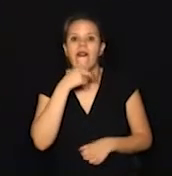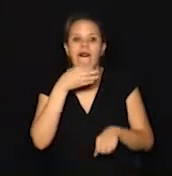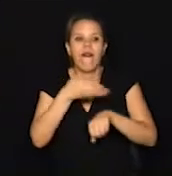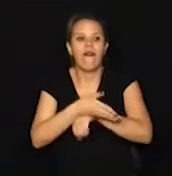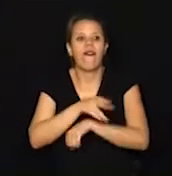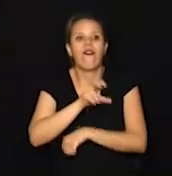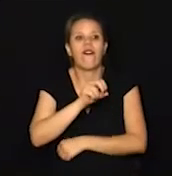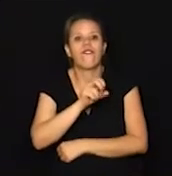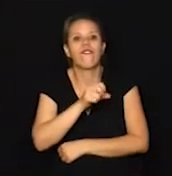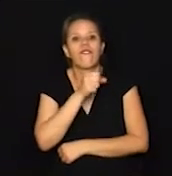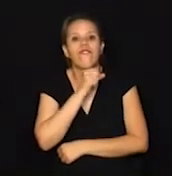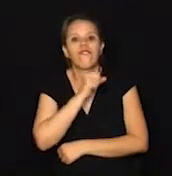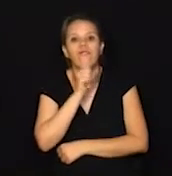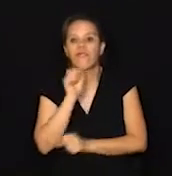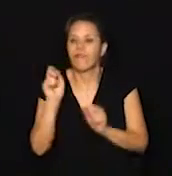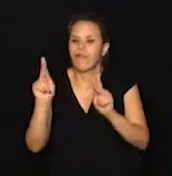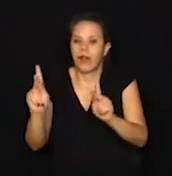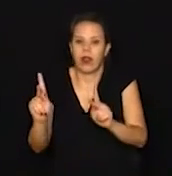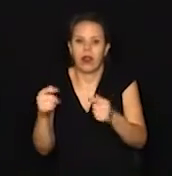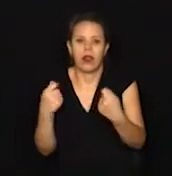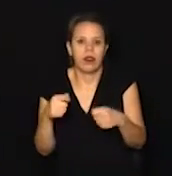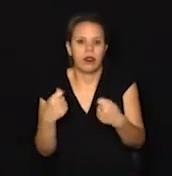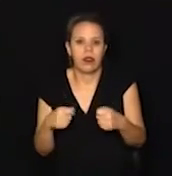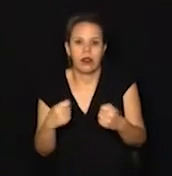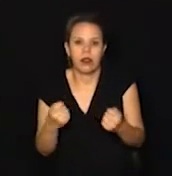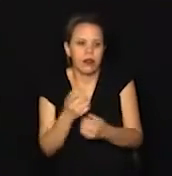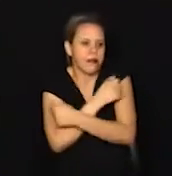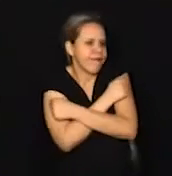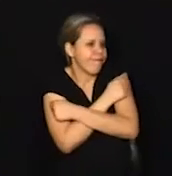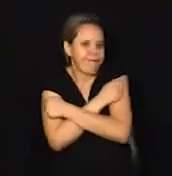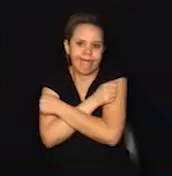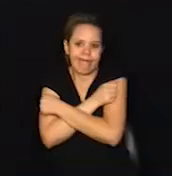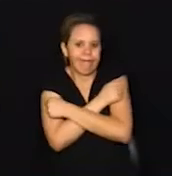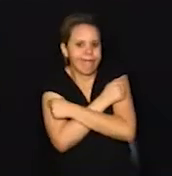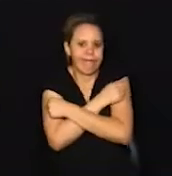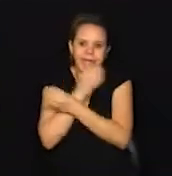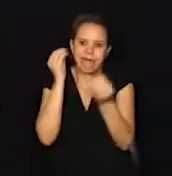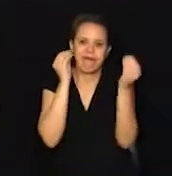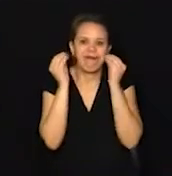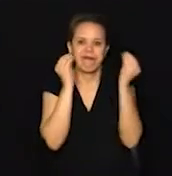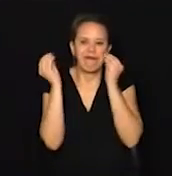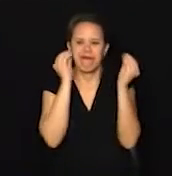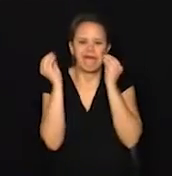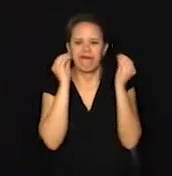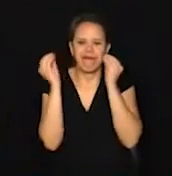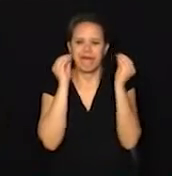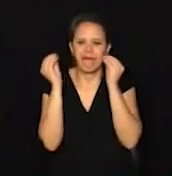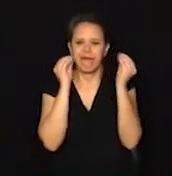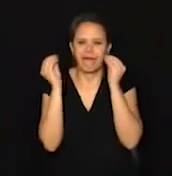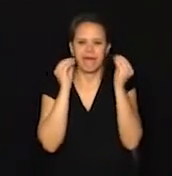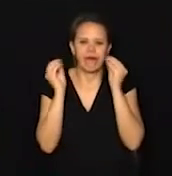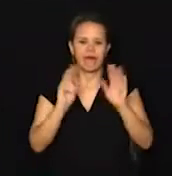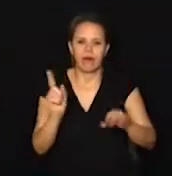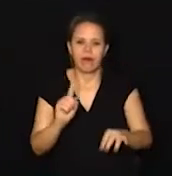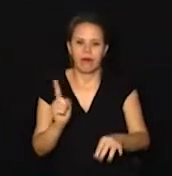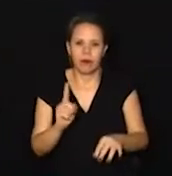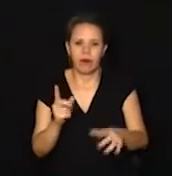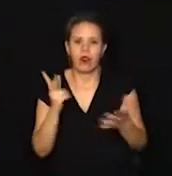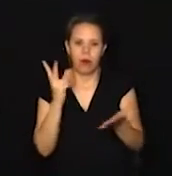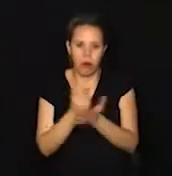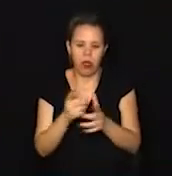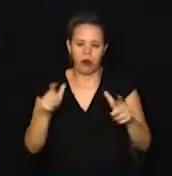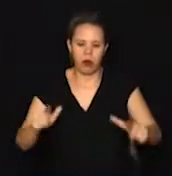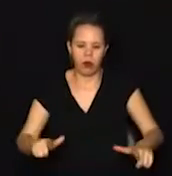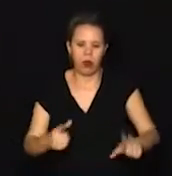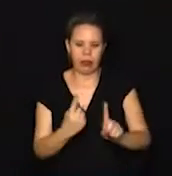o avô, ok, mas não precisa ficar abraçando, beijando toda hora, né? Pode ficar no mesmo ambiente, mas